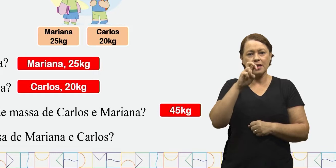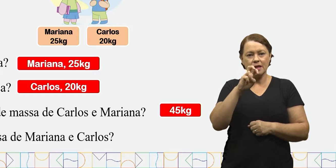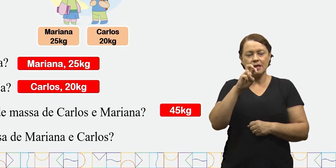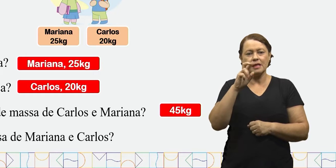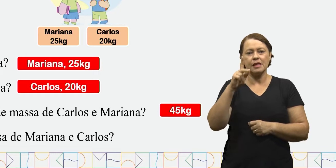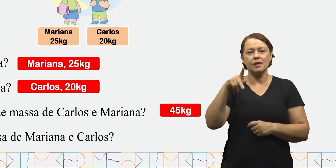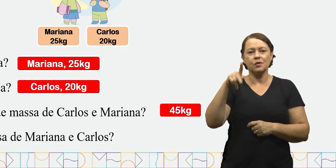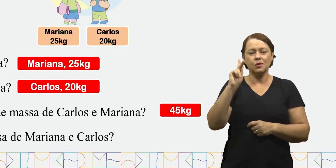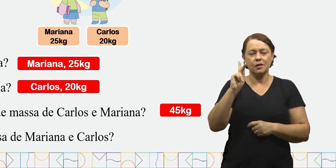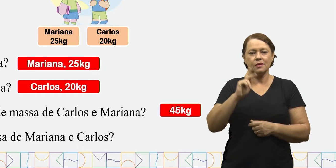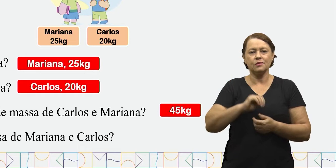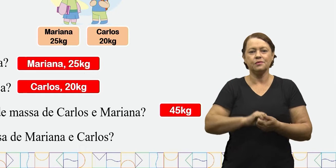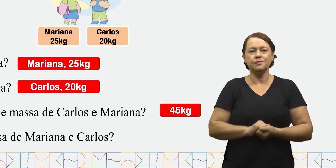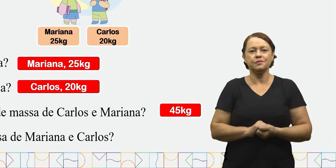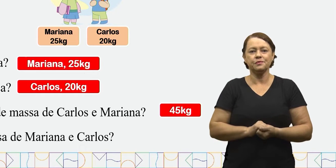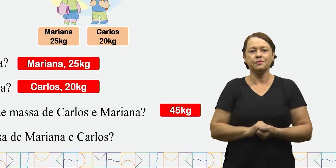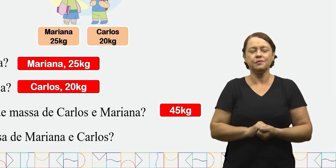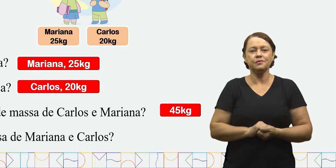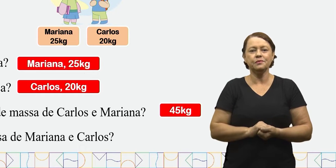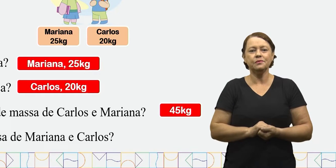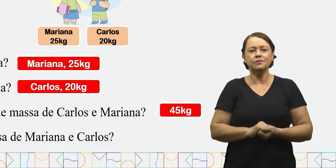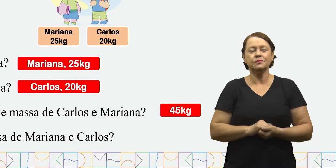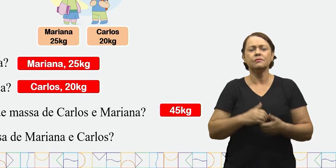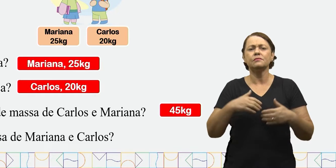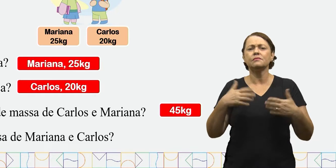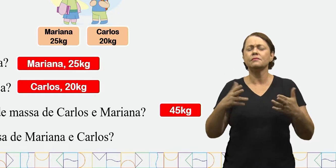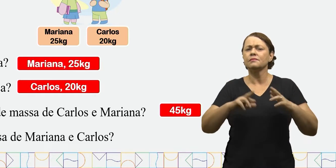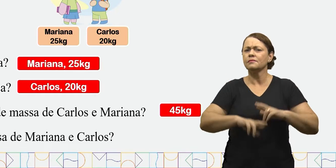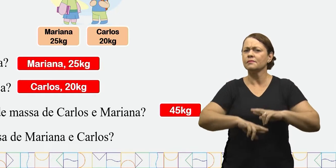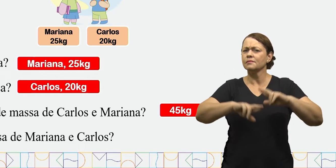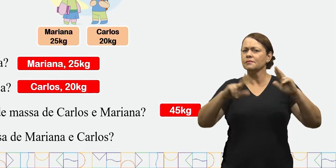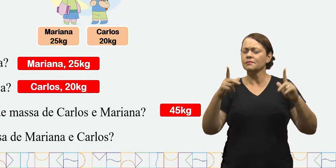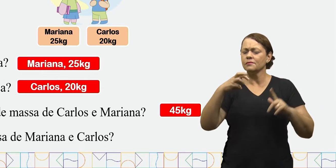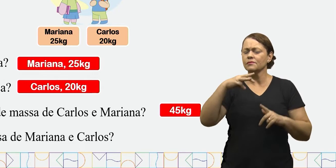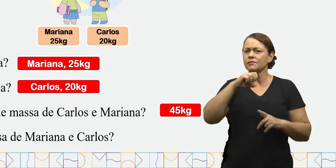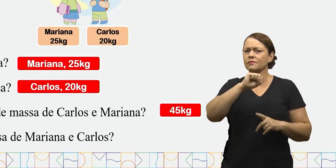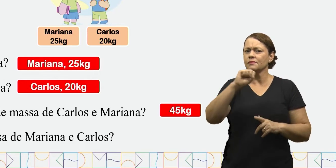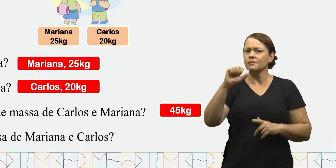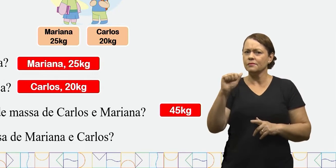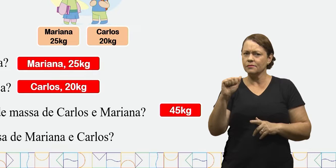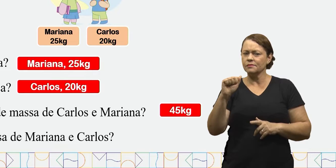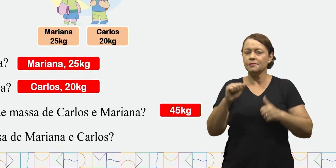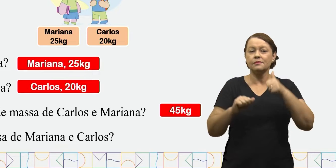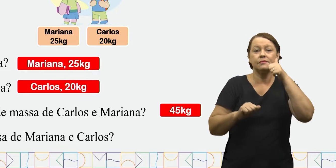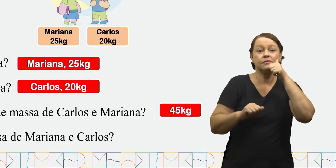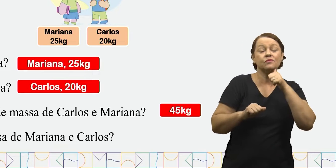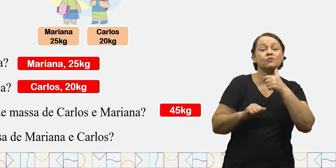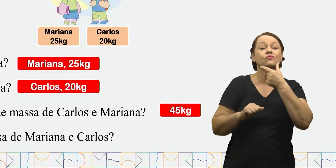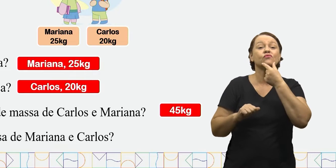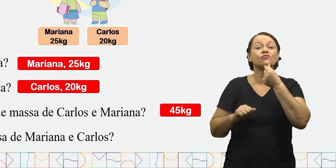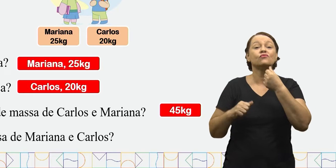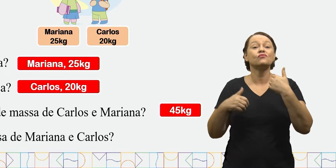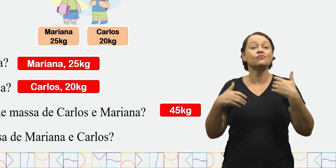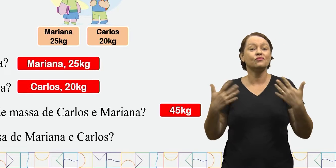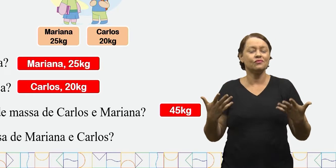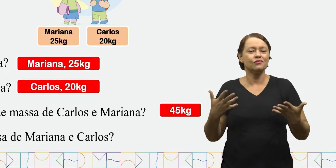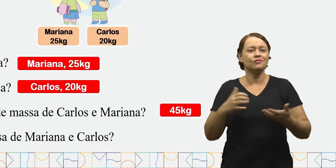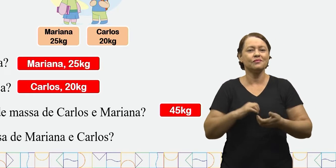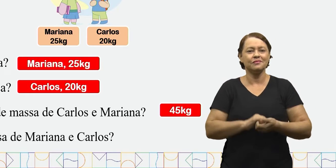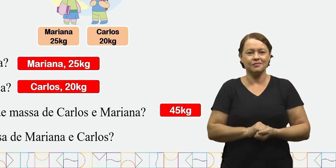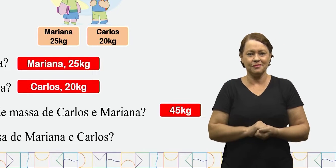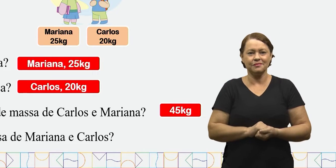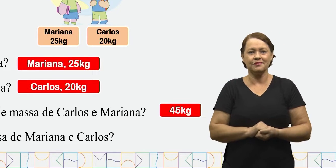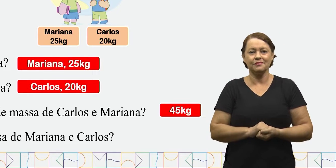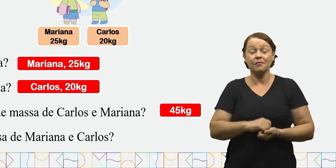45 quilos. E qual é a diferença de massa de Mariana e Carlos?